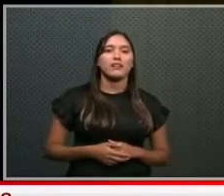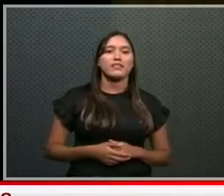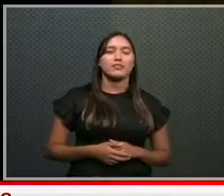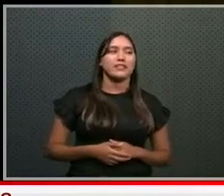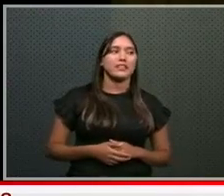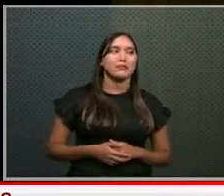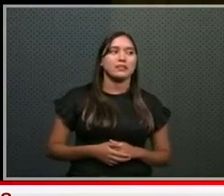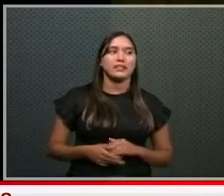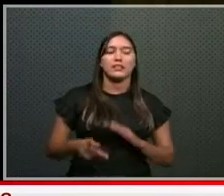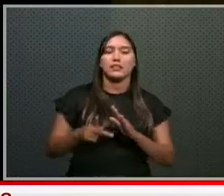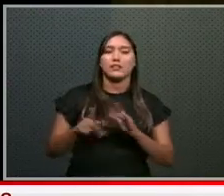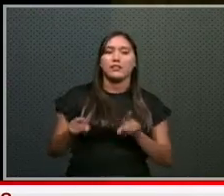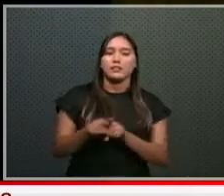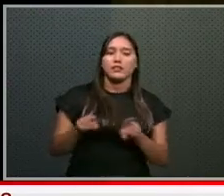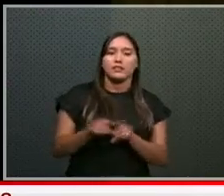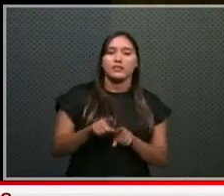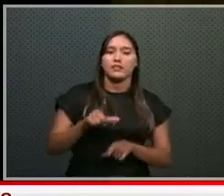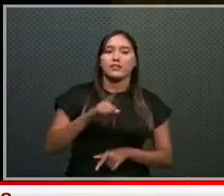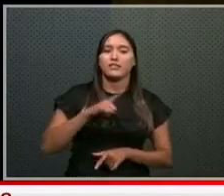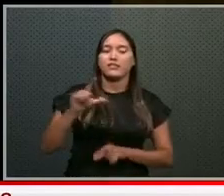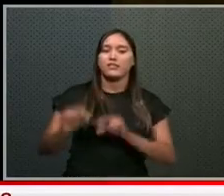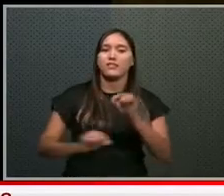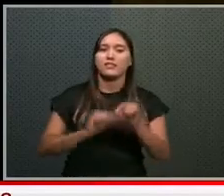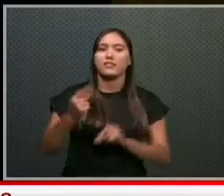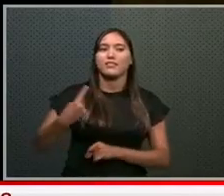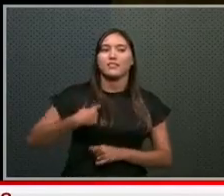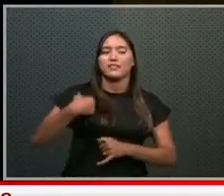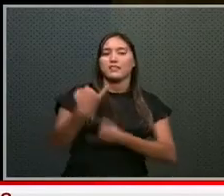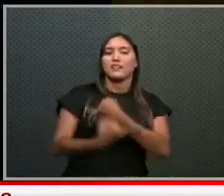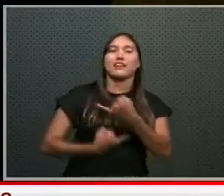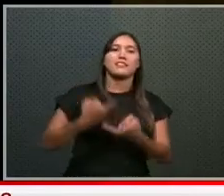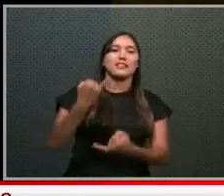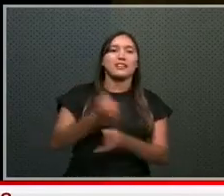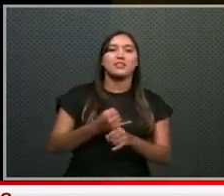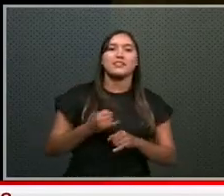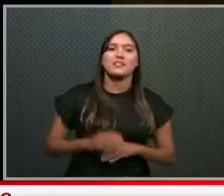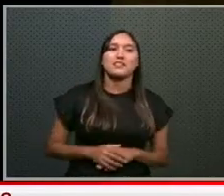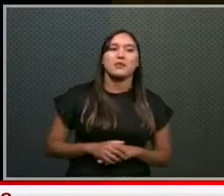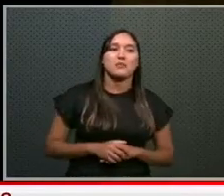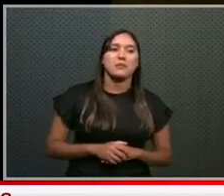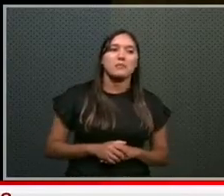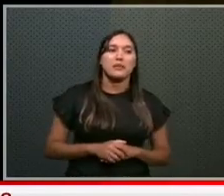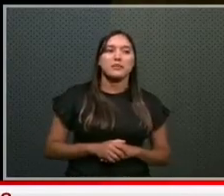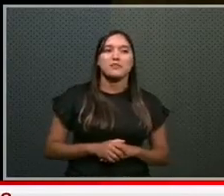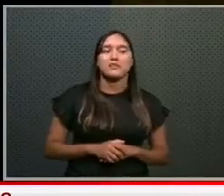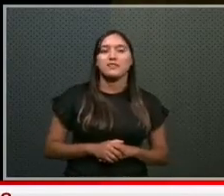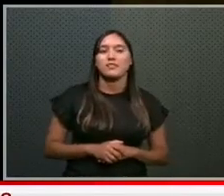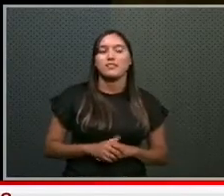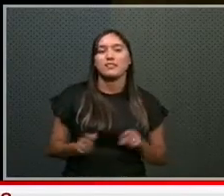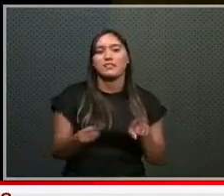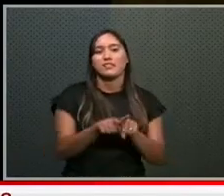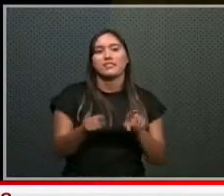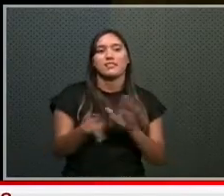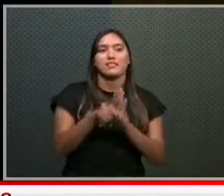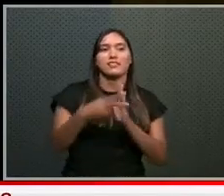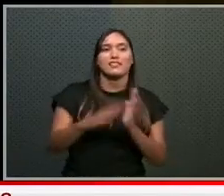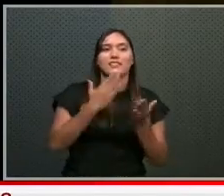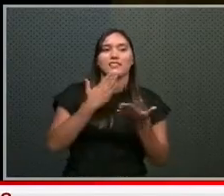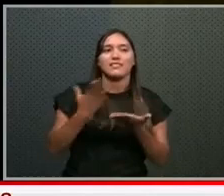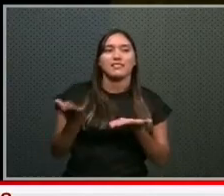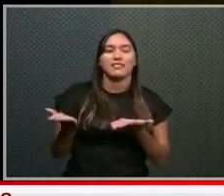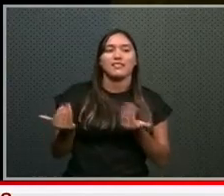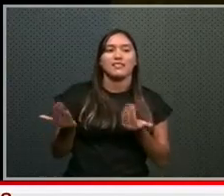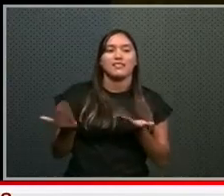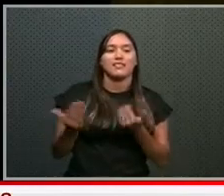de termos internet de termos a nossa energia chegando para nossa juventude porque